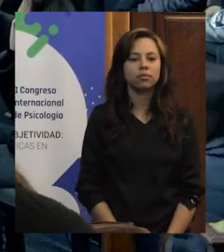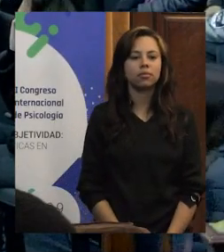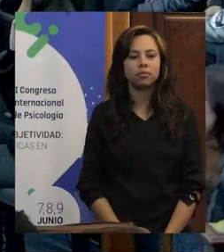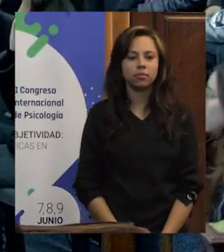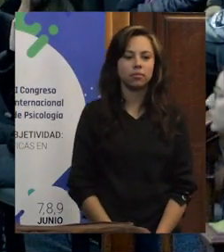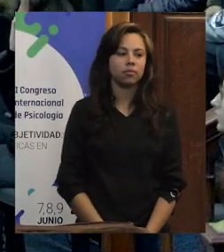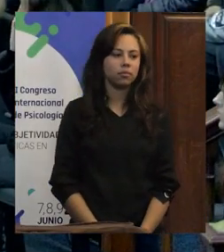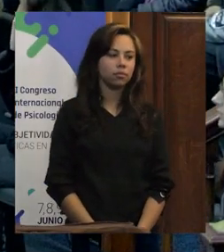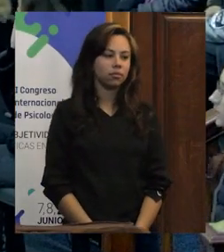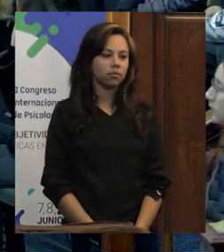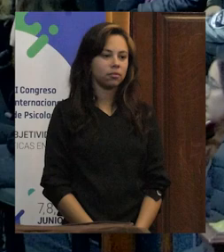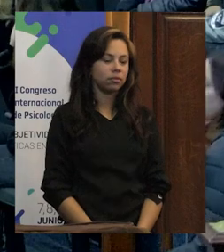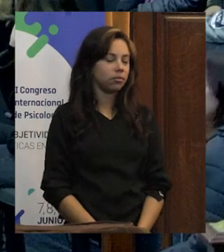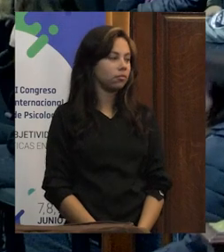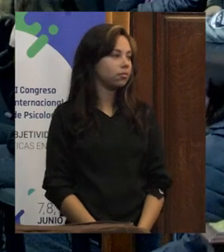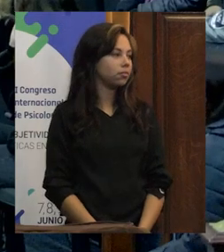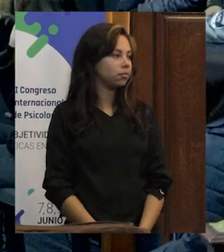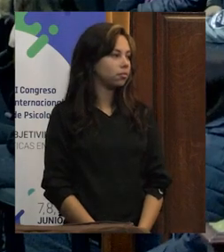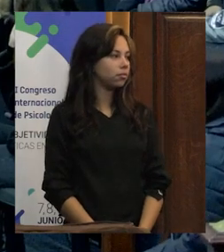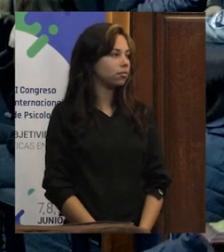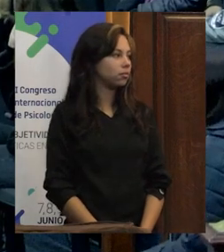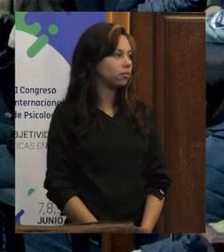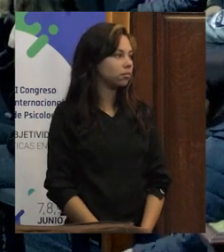Ups, bonitinho.